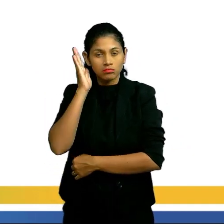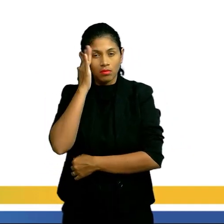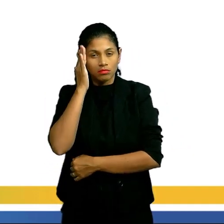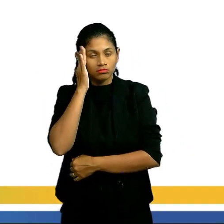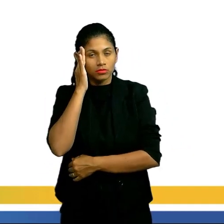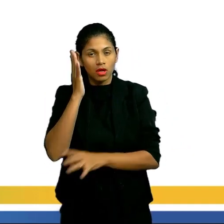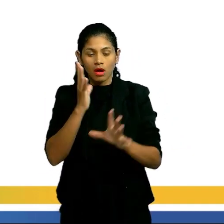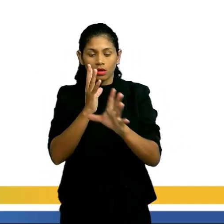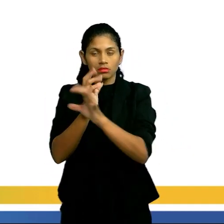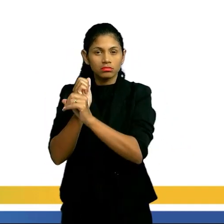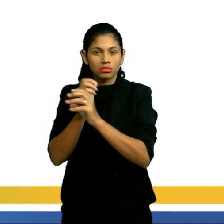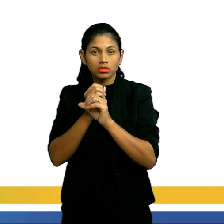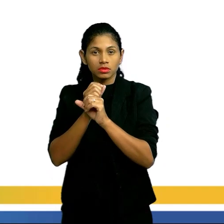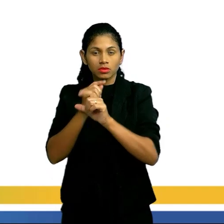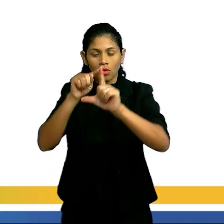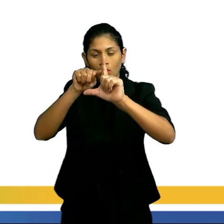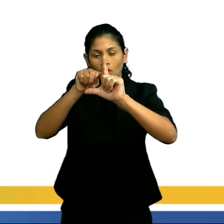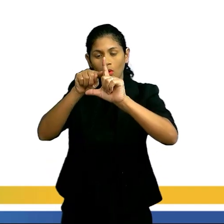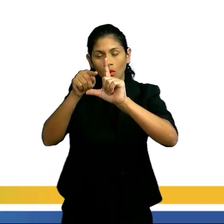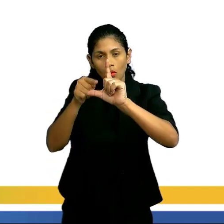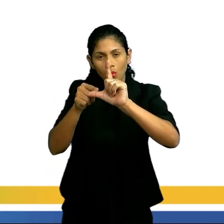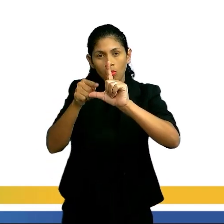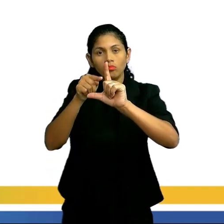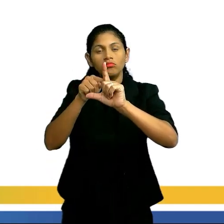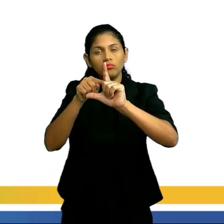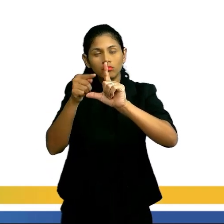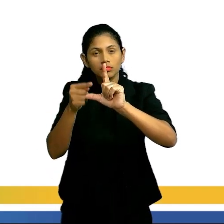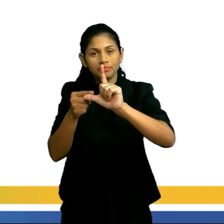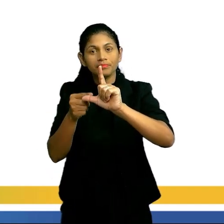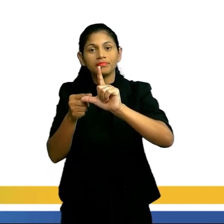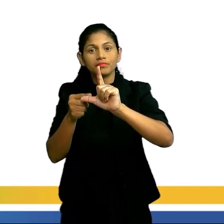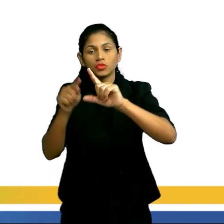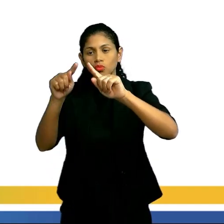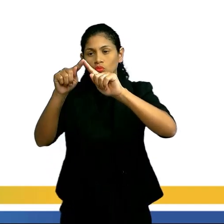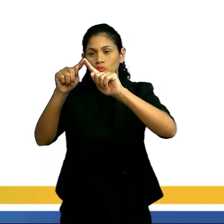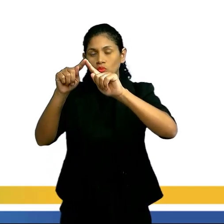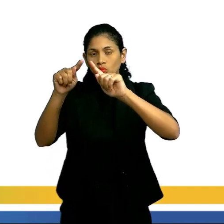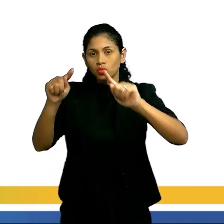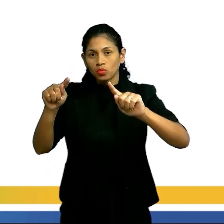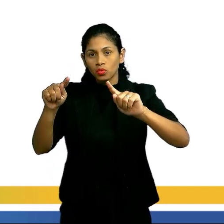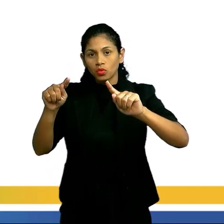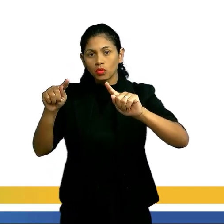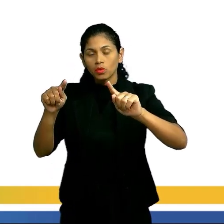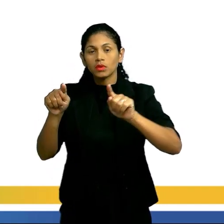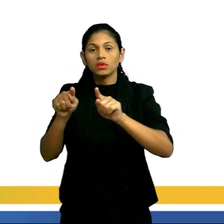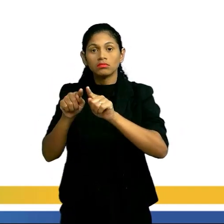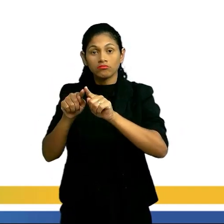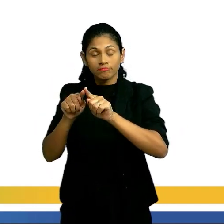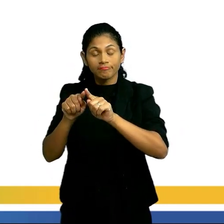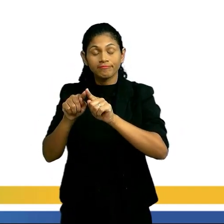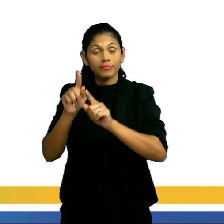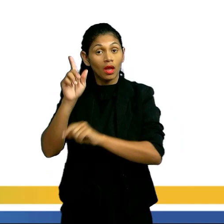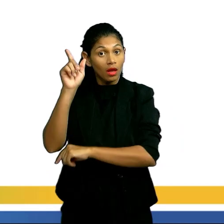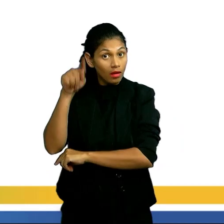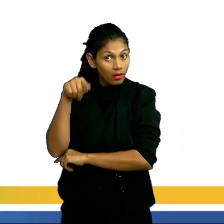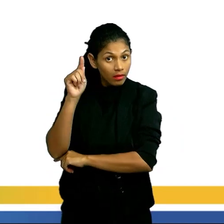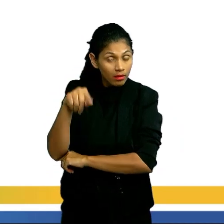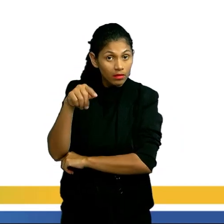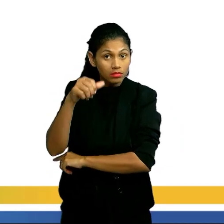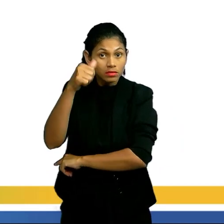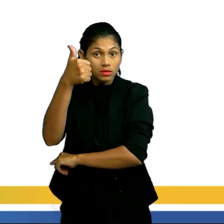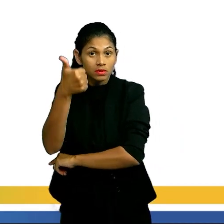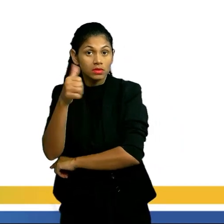que a soma dos ângulos internos de um triângulo é 180 graus. Se ele é